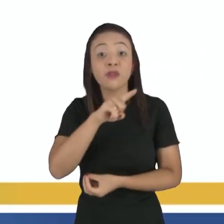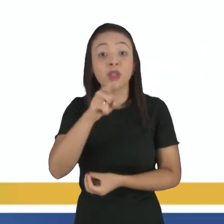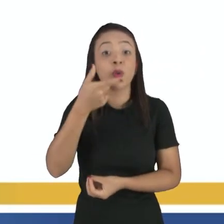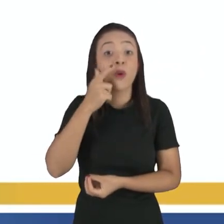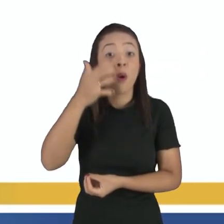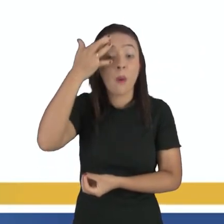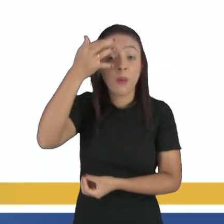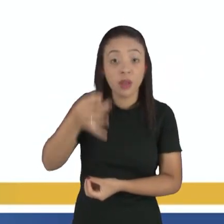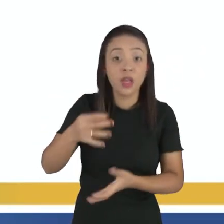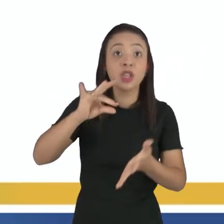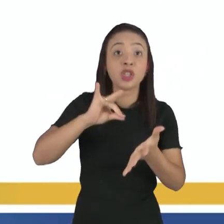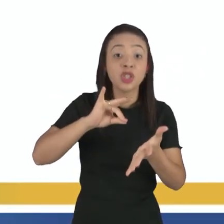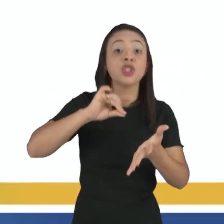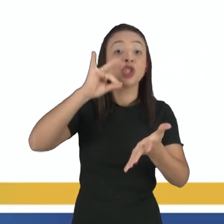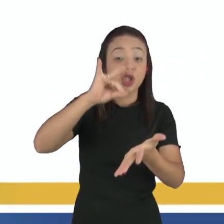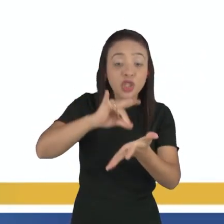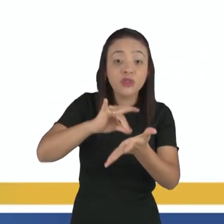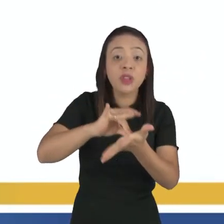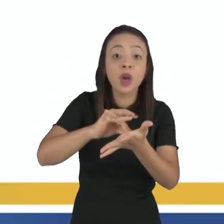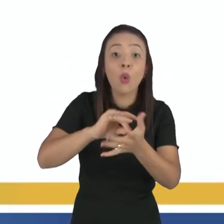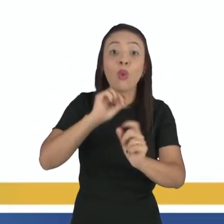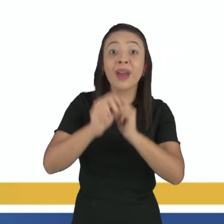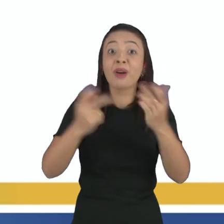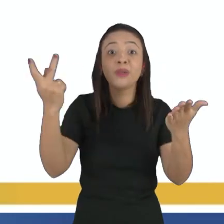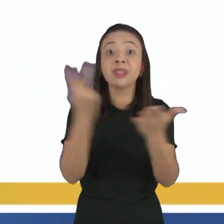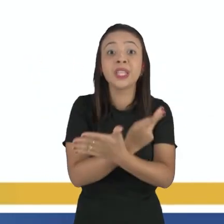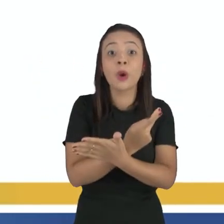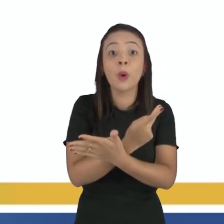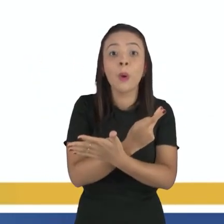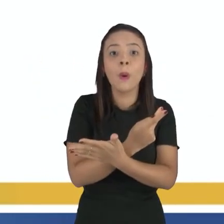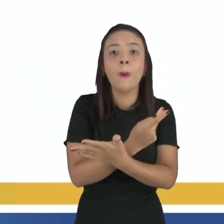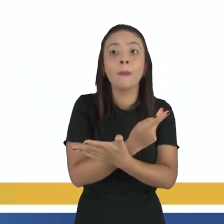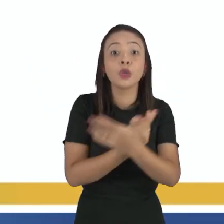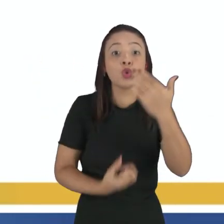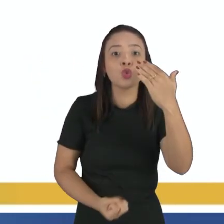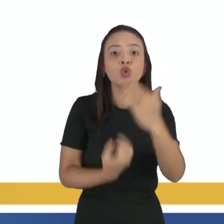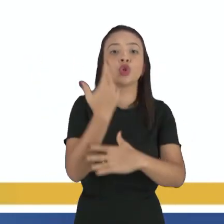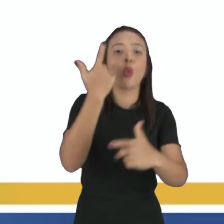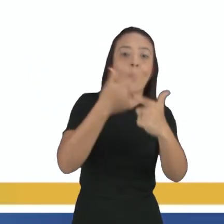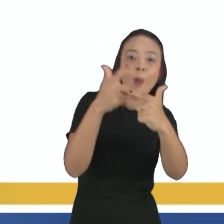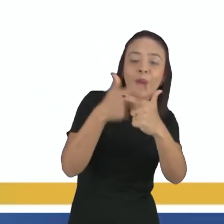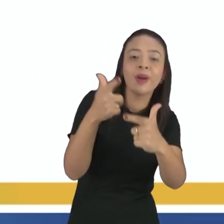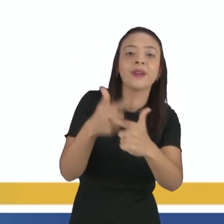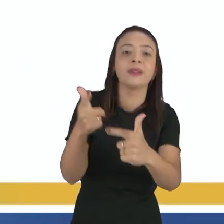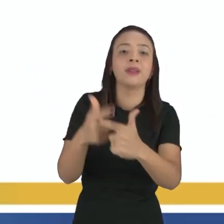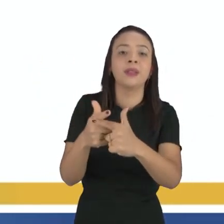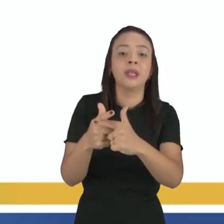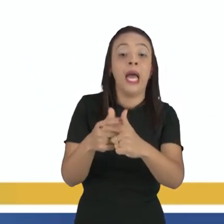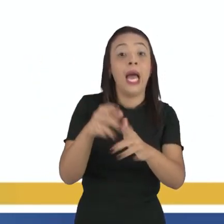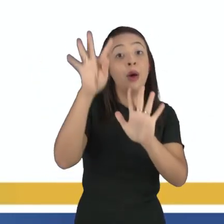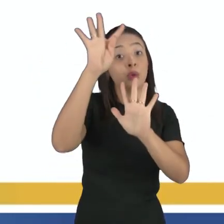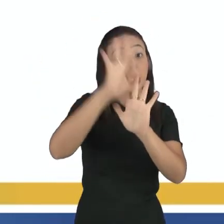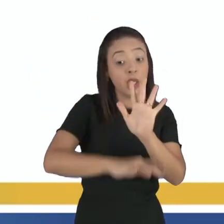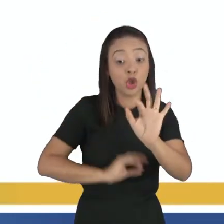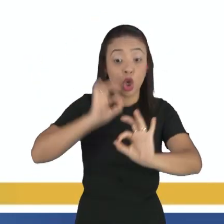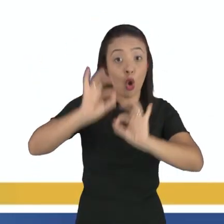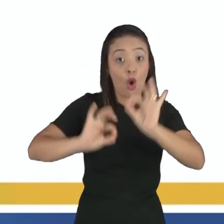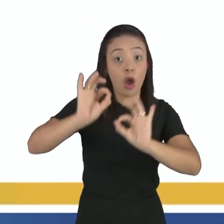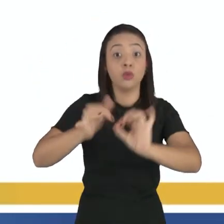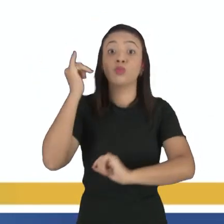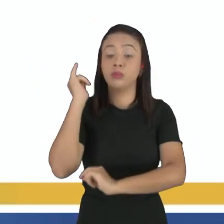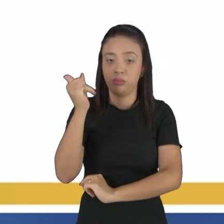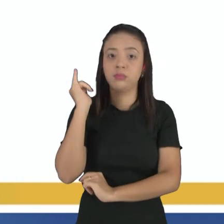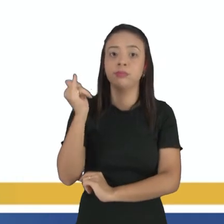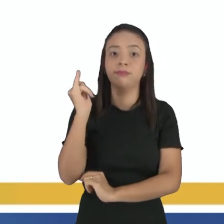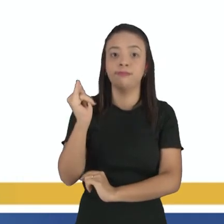a ação geradora do conflito no caso em textos que constrói narrativas esse aqui já é bem específico